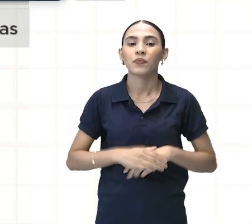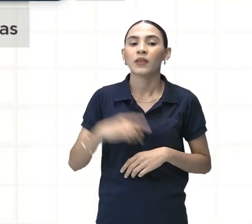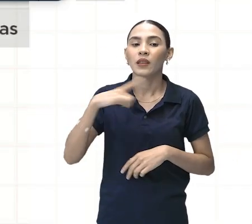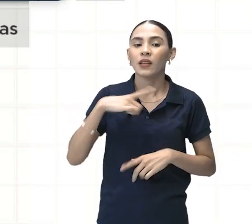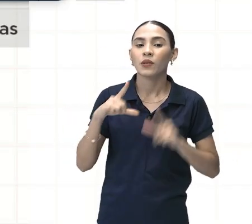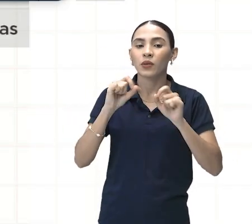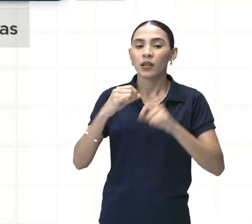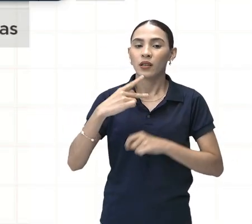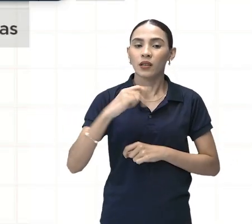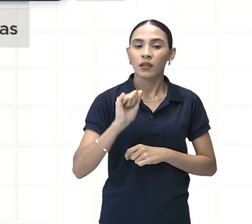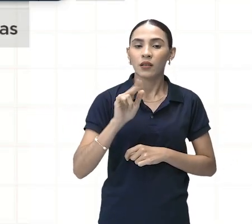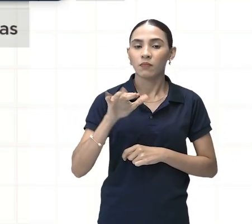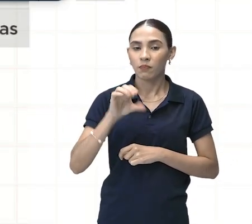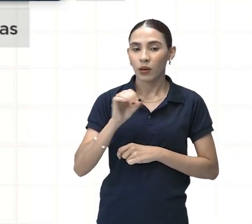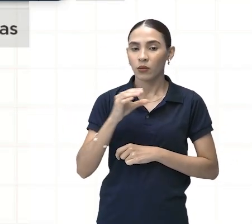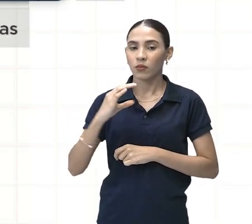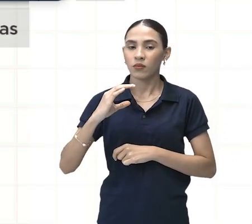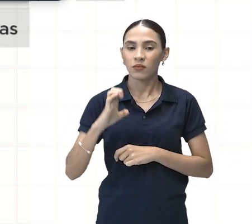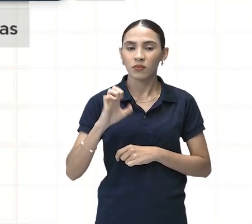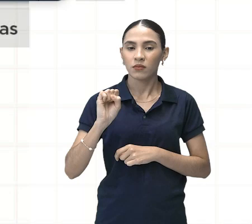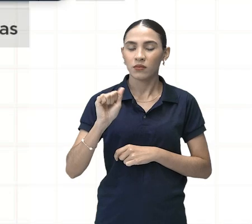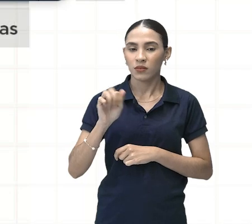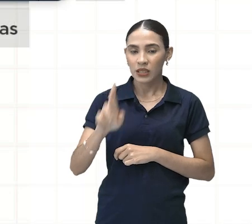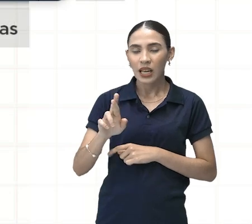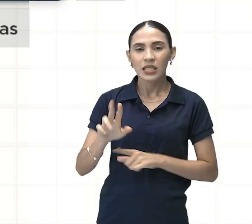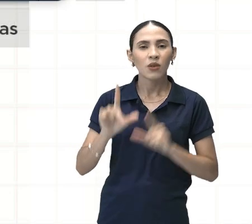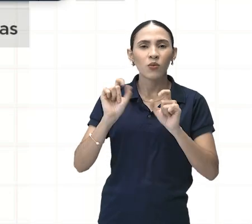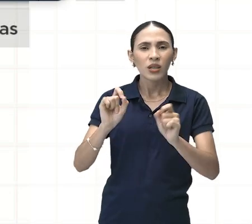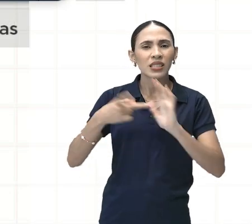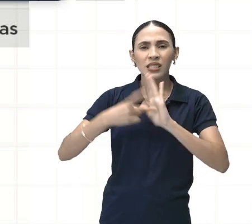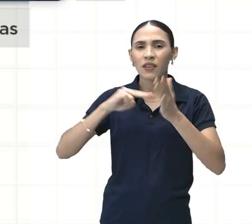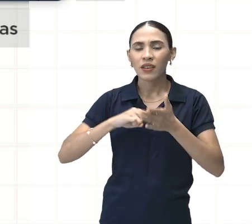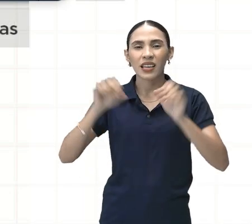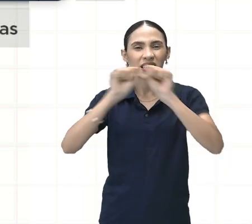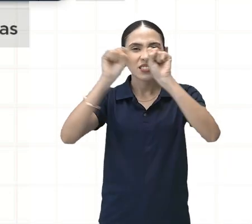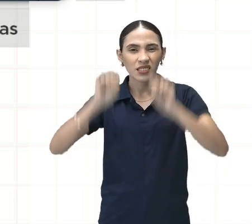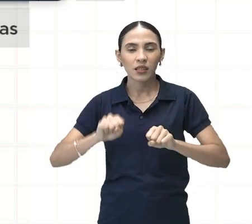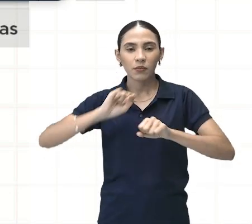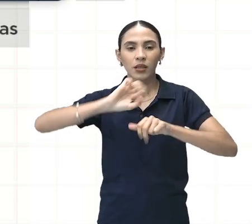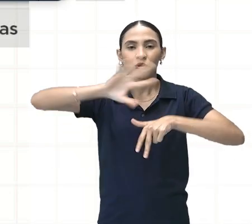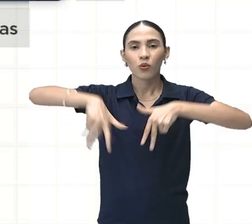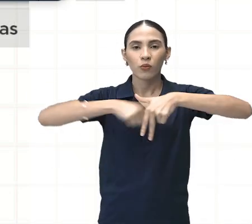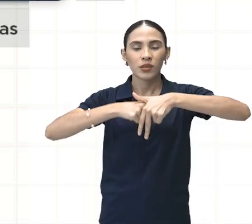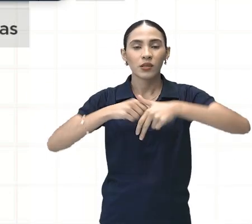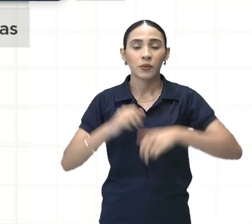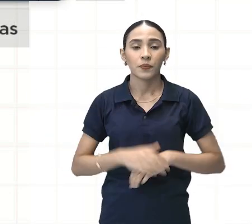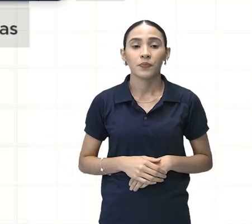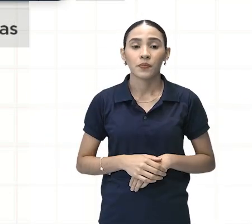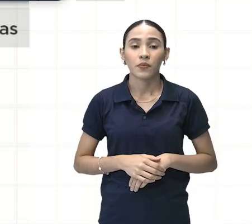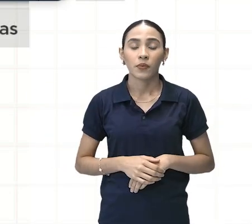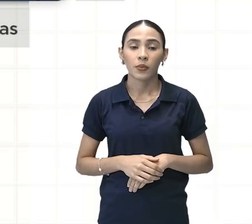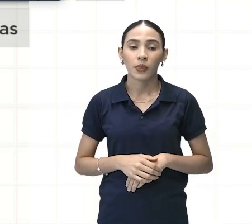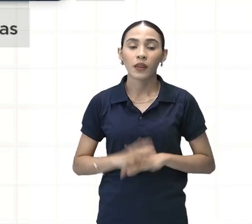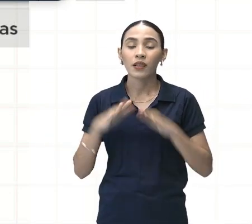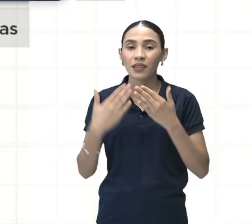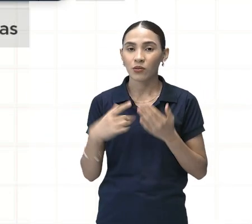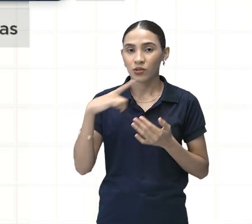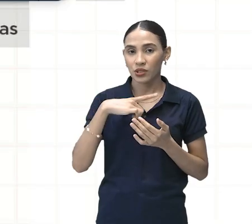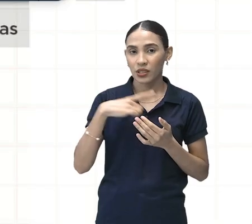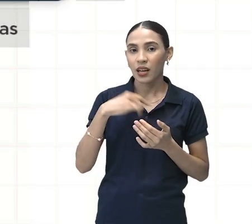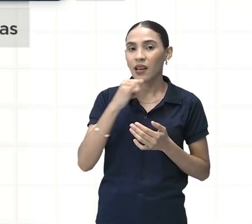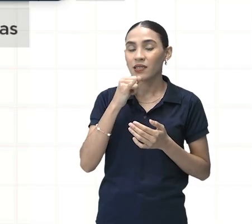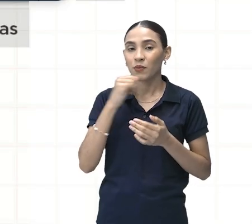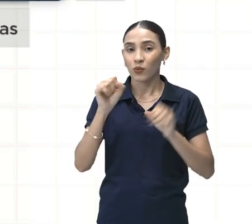envolvendo Paulo César Farias. O que dizia esse esquema de corrupção, professora? Falava o seguinte, que havia